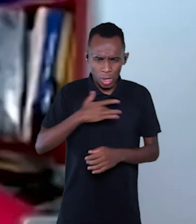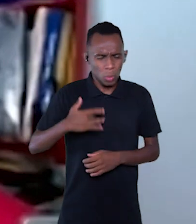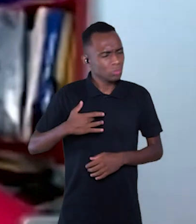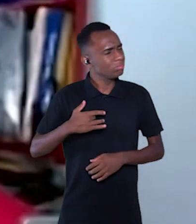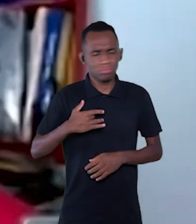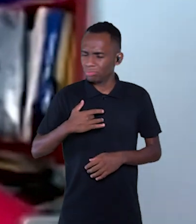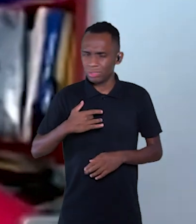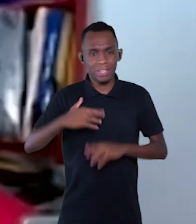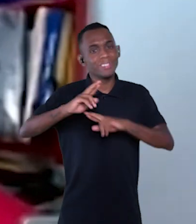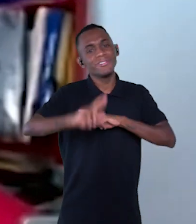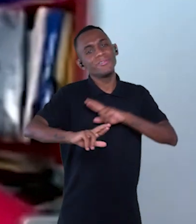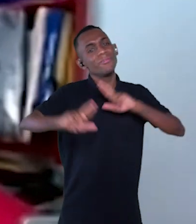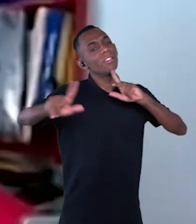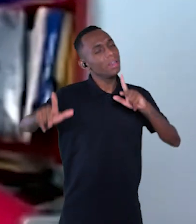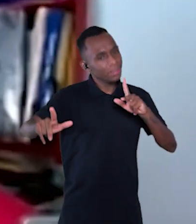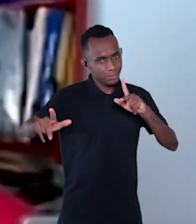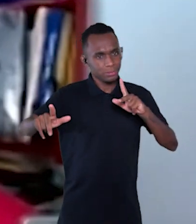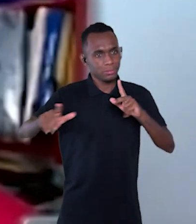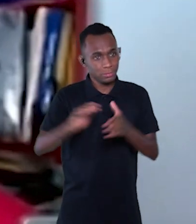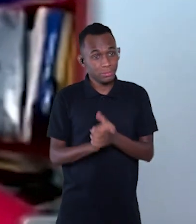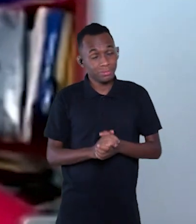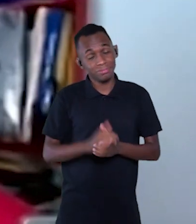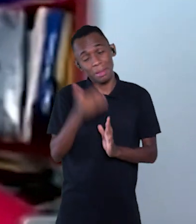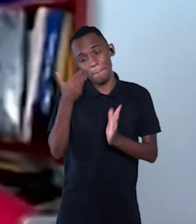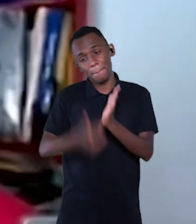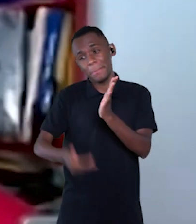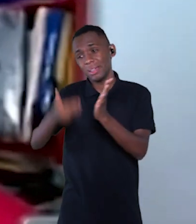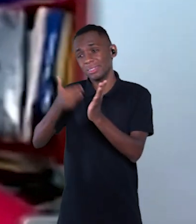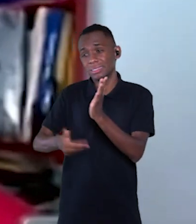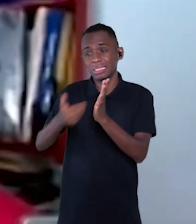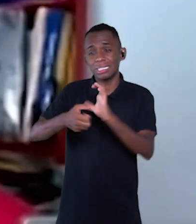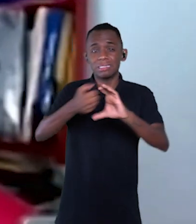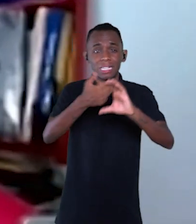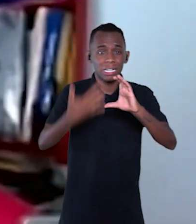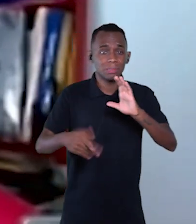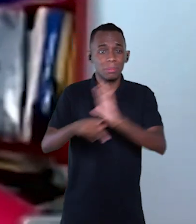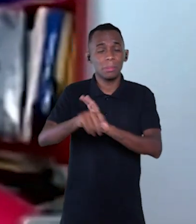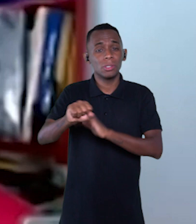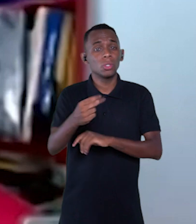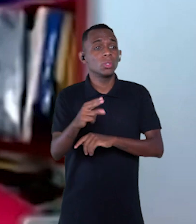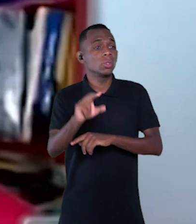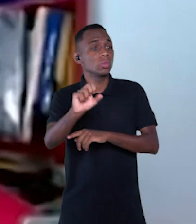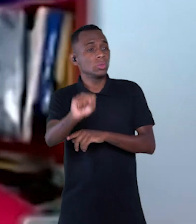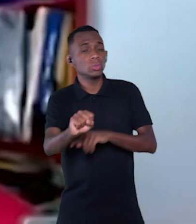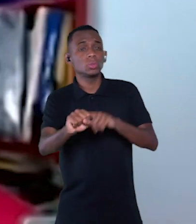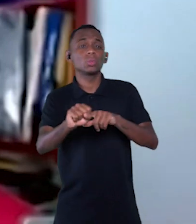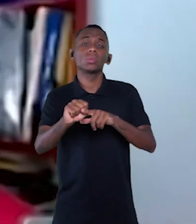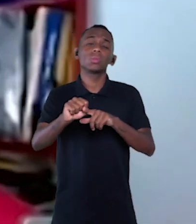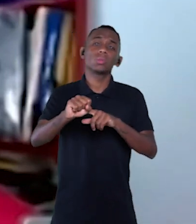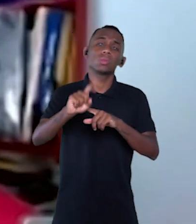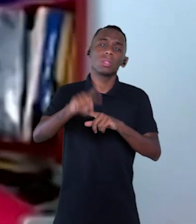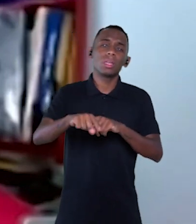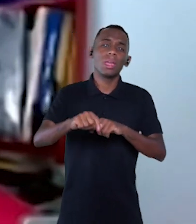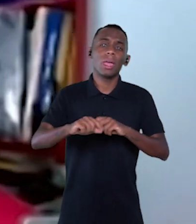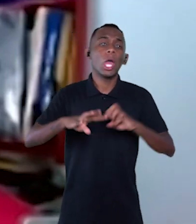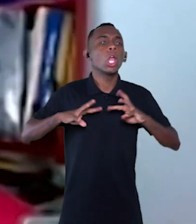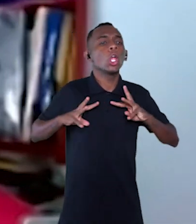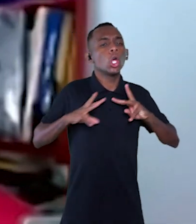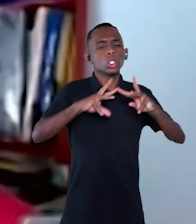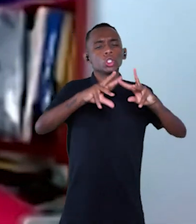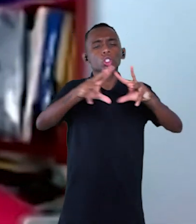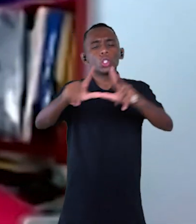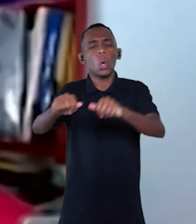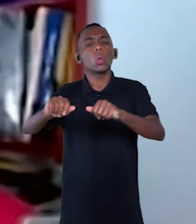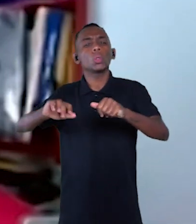de saúde completamente antagônicas, e aí a gente vai perdendo esse caráter do SUS, que é um caráter universalista, um